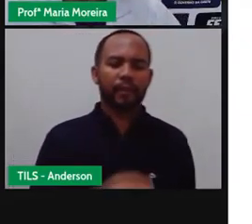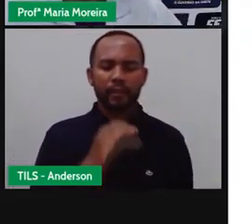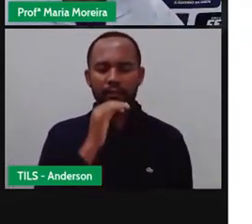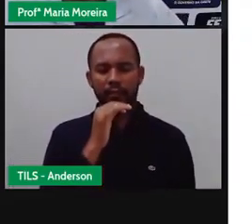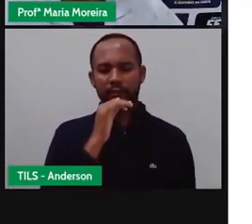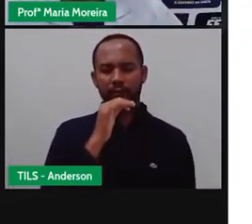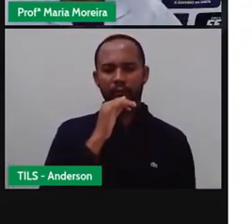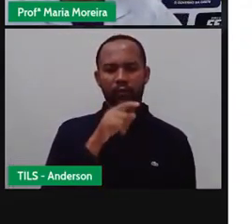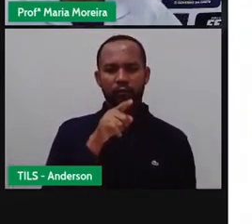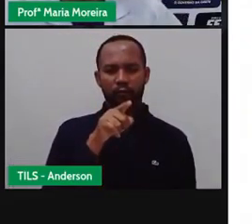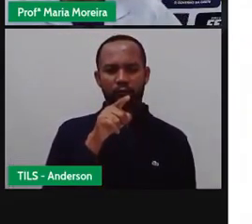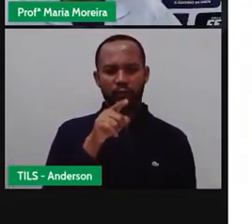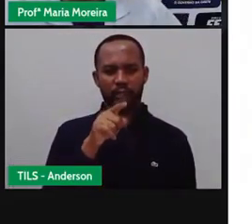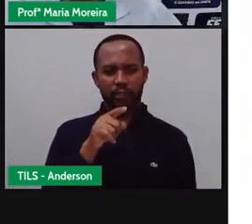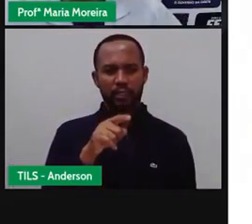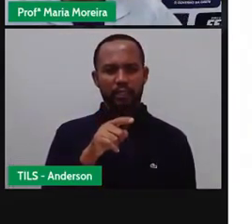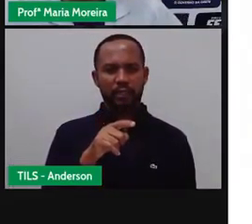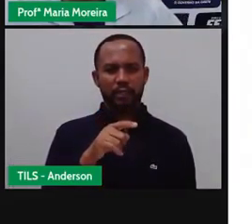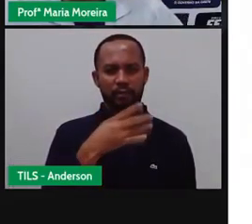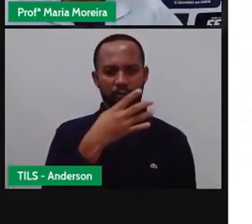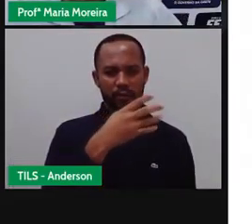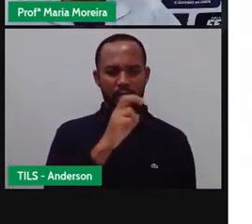só você carregando aí